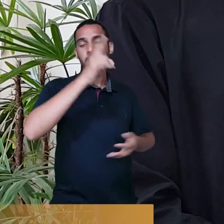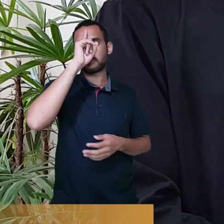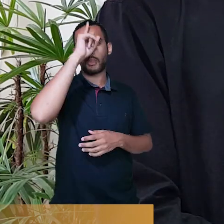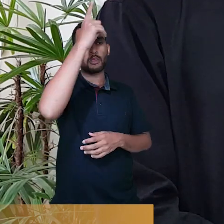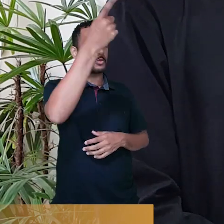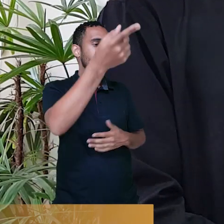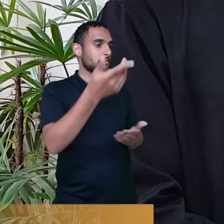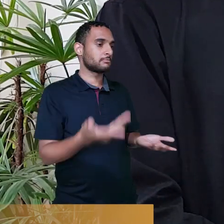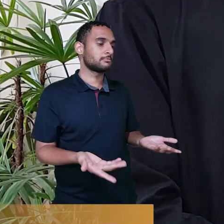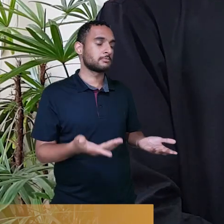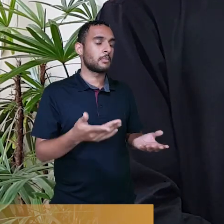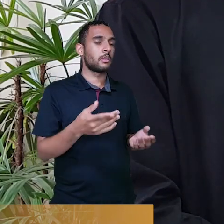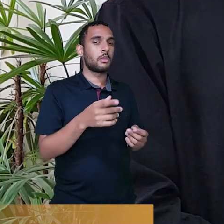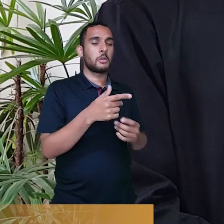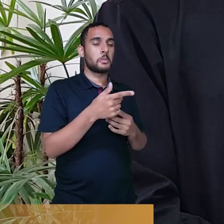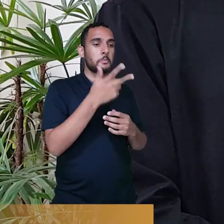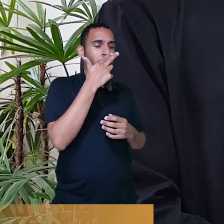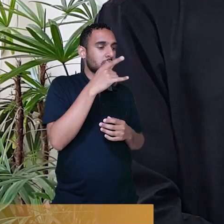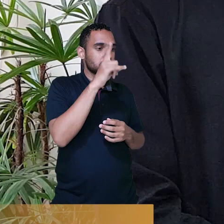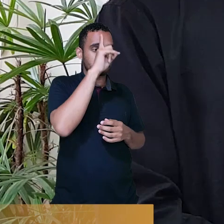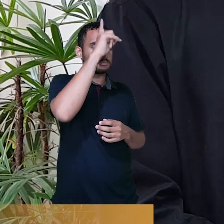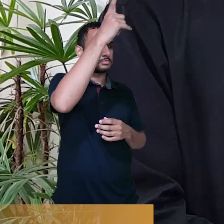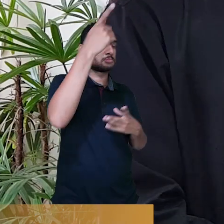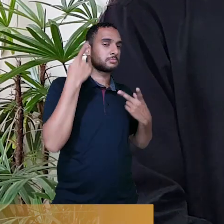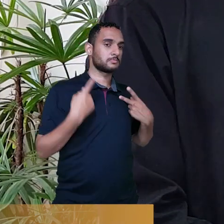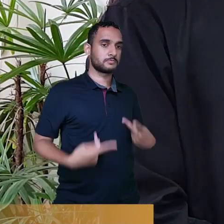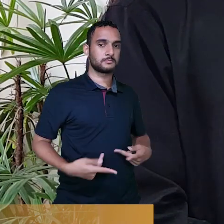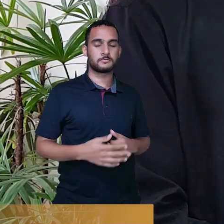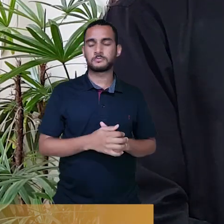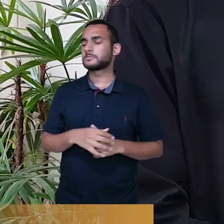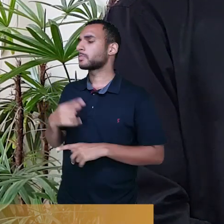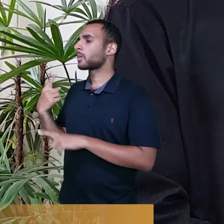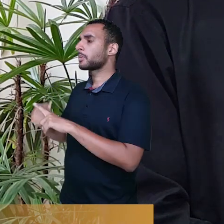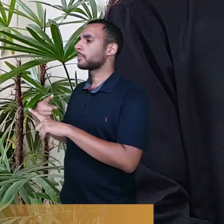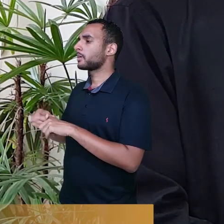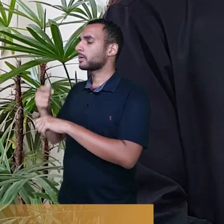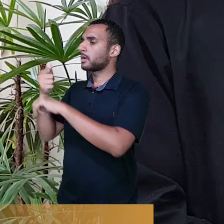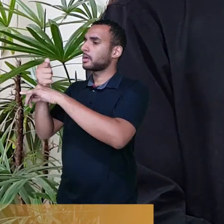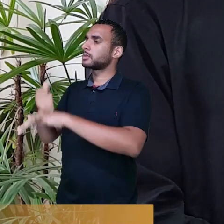e natural é faz parte da natureza humana